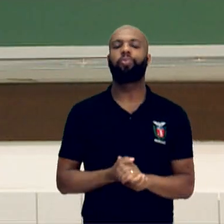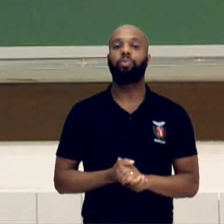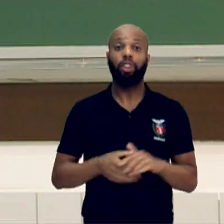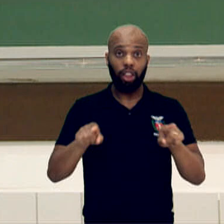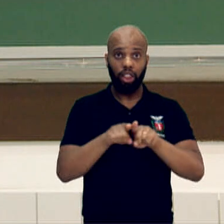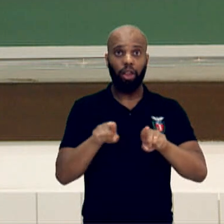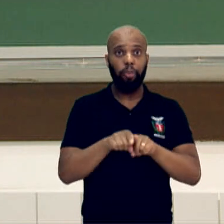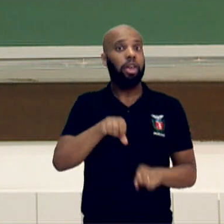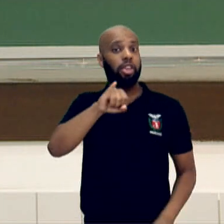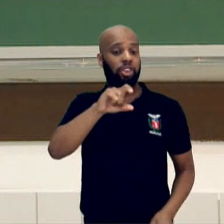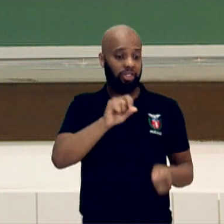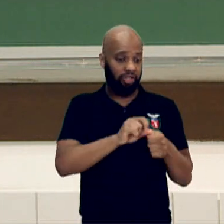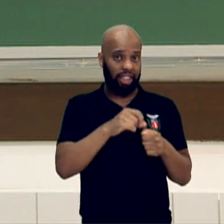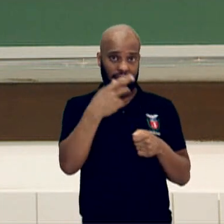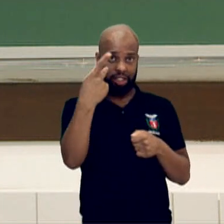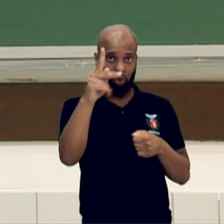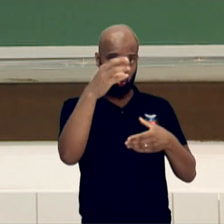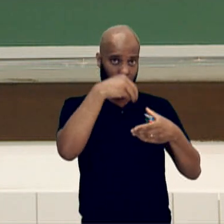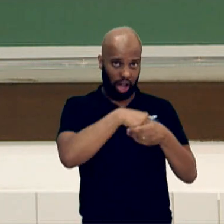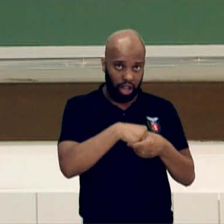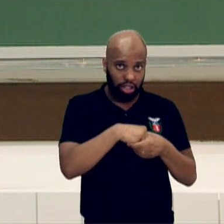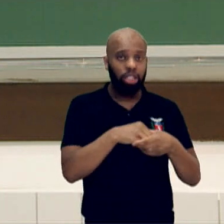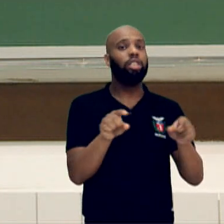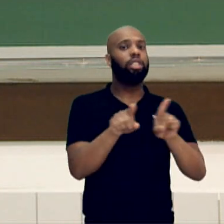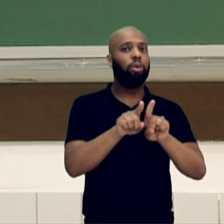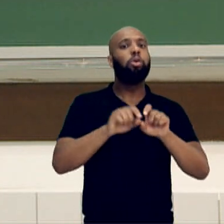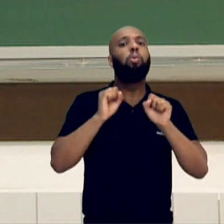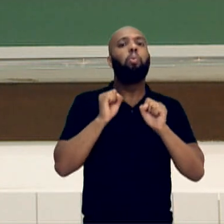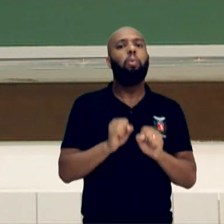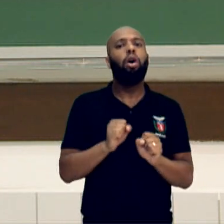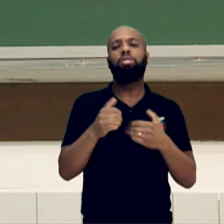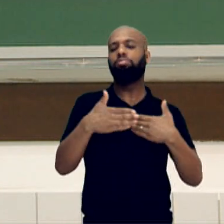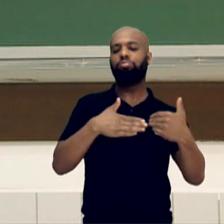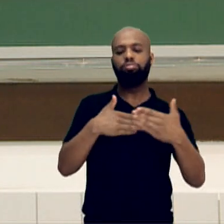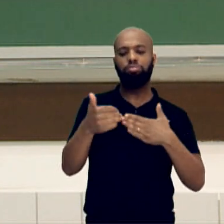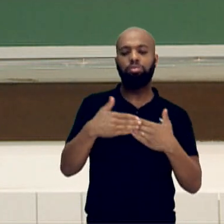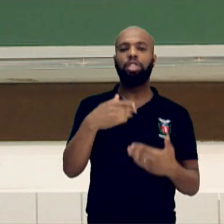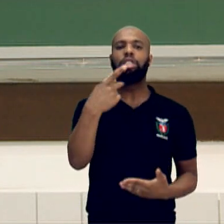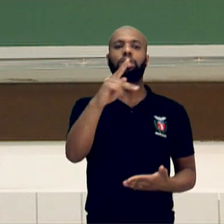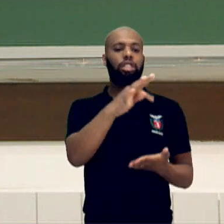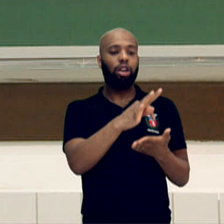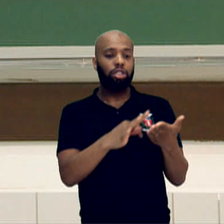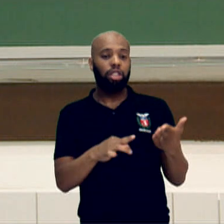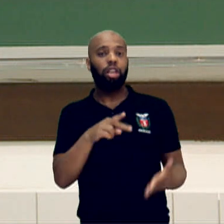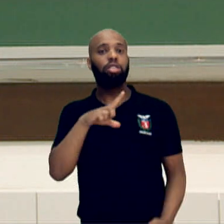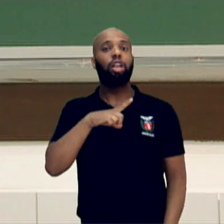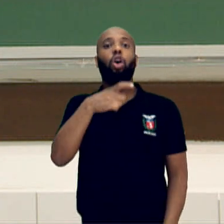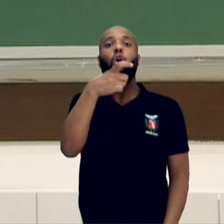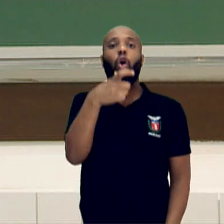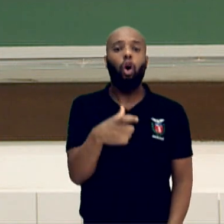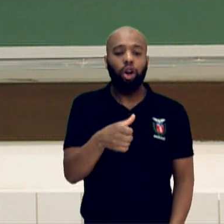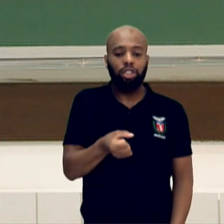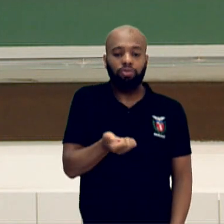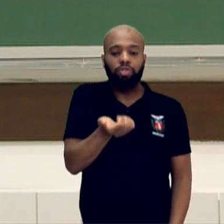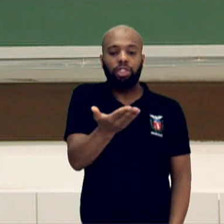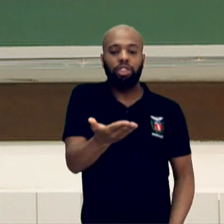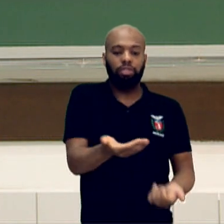Mas também, se você vai fazer em casa, você pode colocar onde o seu texto vai circular. Isso é só um exemplo,